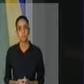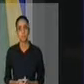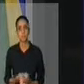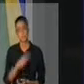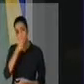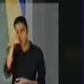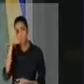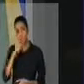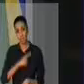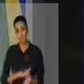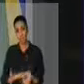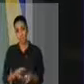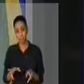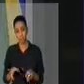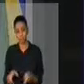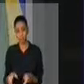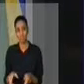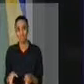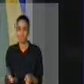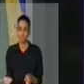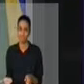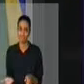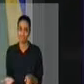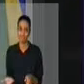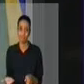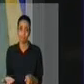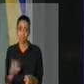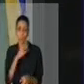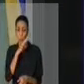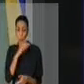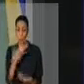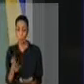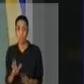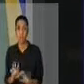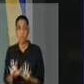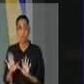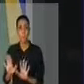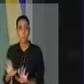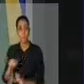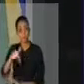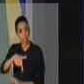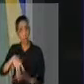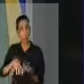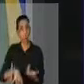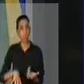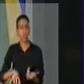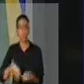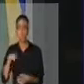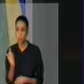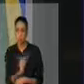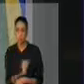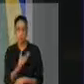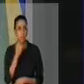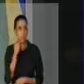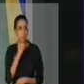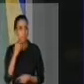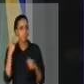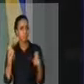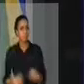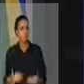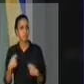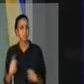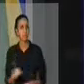essa situação criada, mas que nós, deputados, Congresso Nacional,